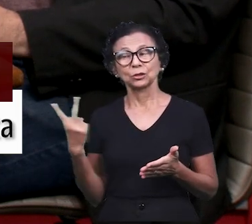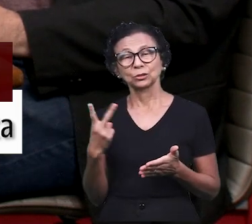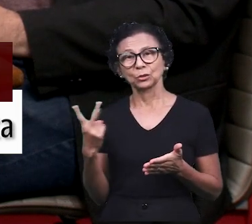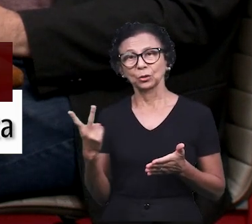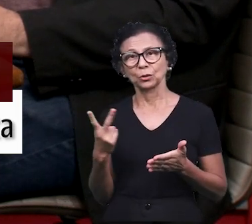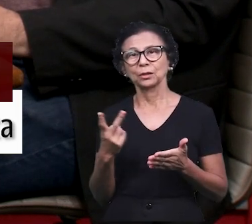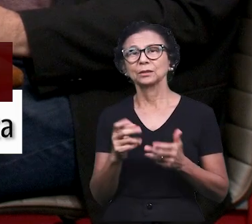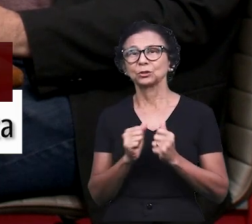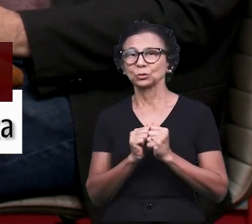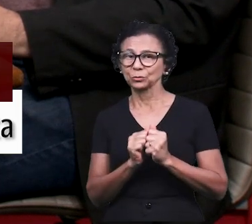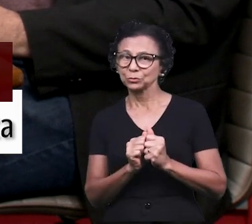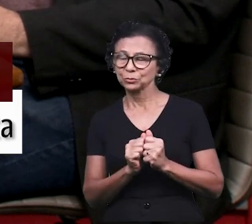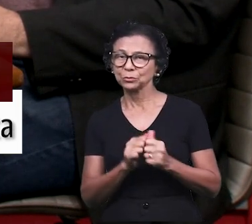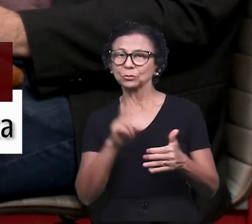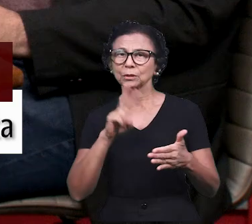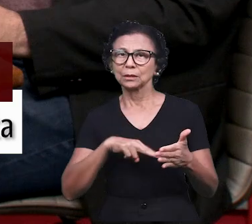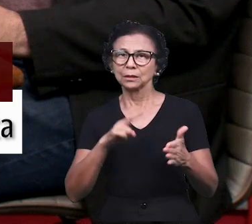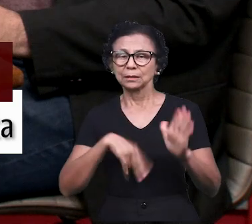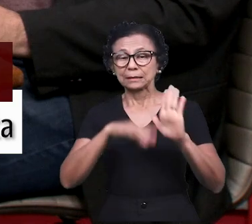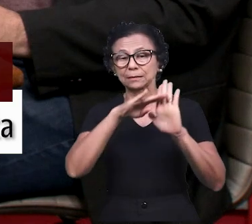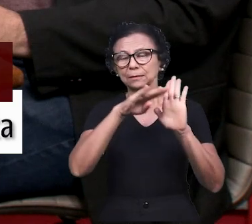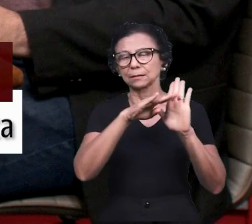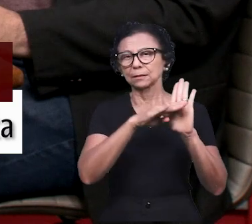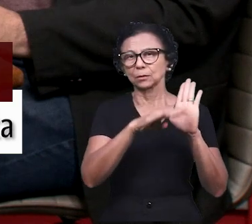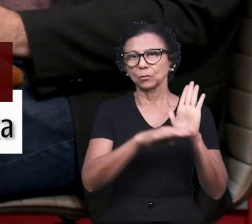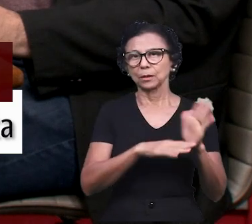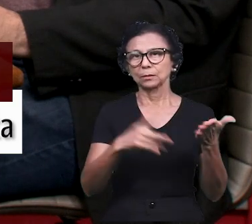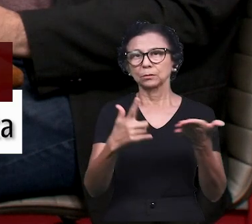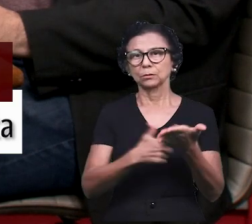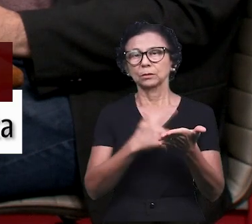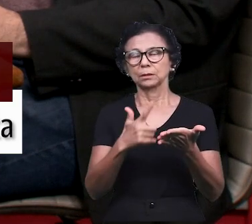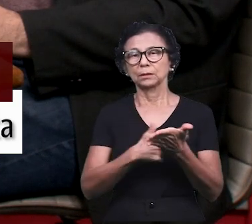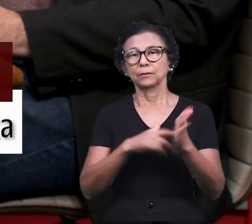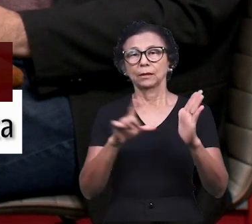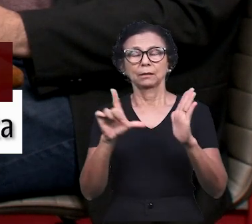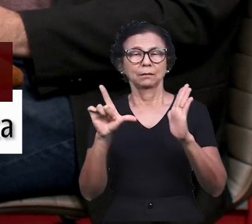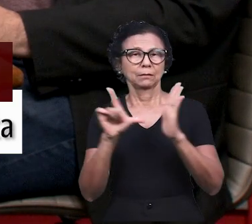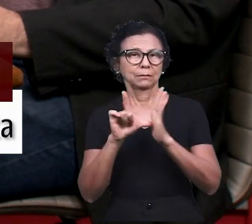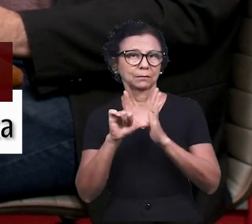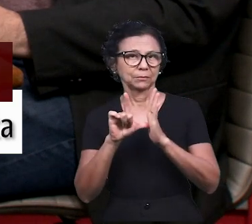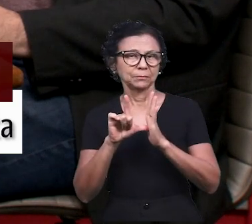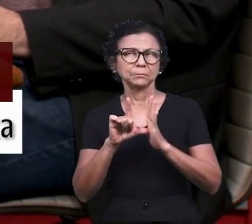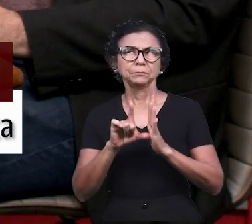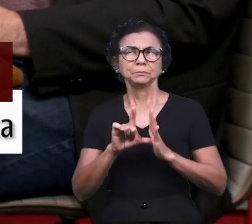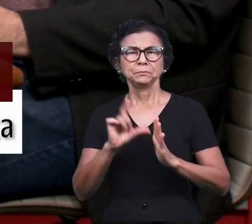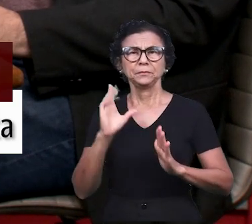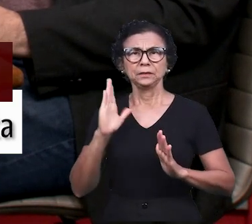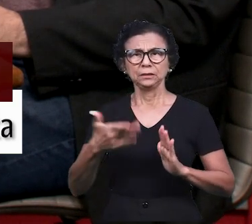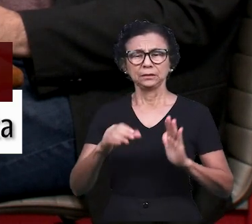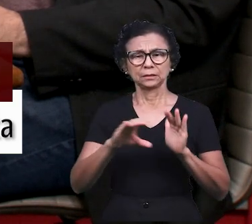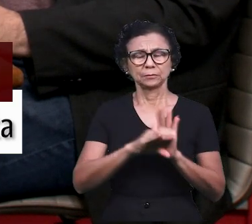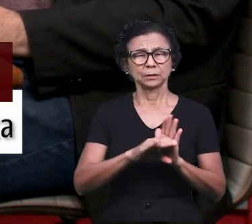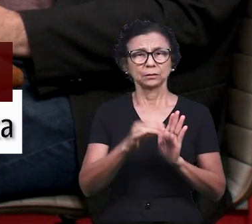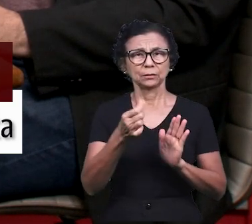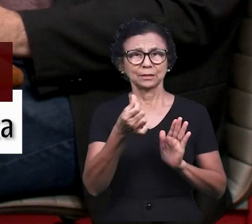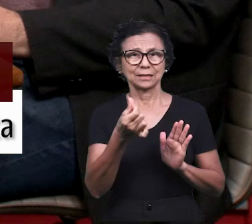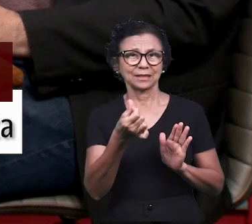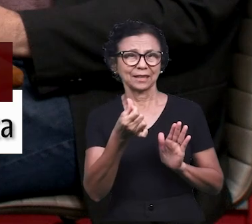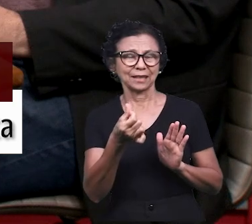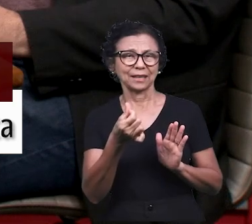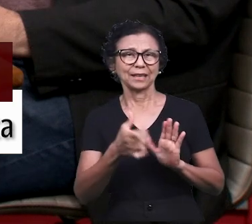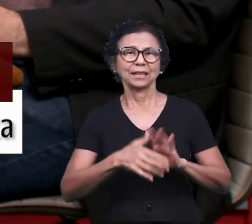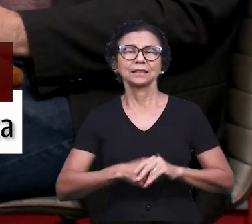juntos. Estamos fazendo uma leitura sequencial, estamos no livro de Levítico, já estamos no capítulo 6 desse